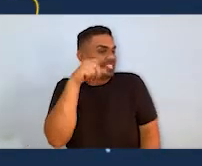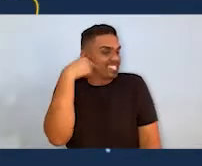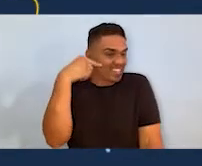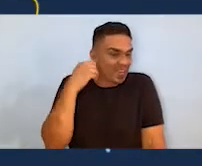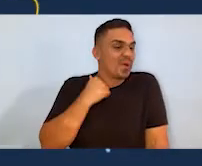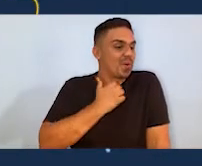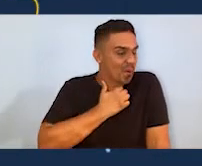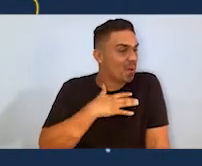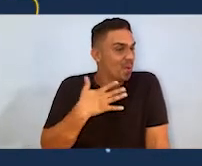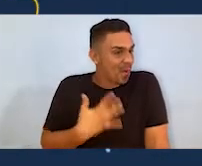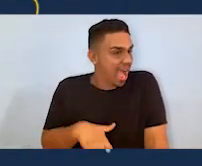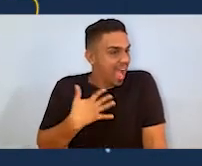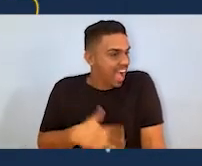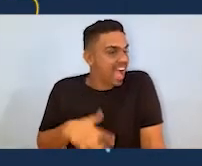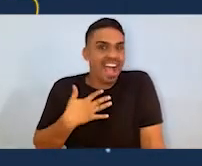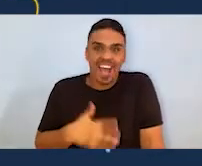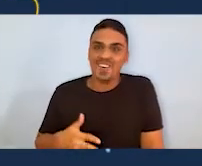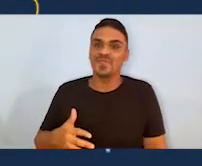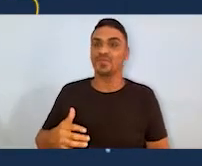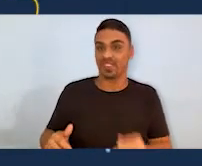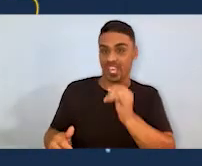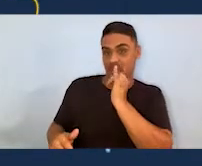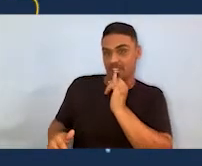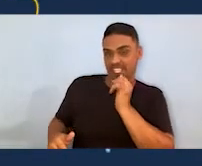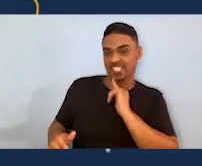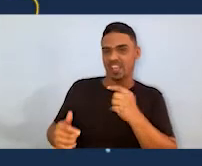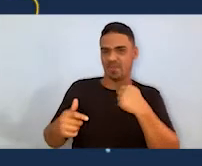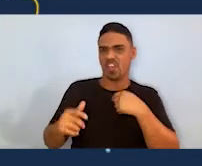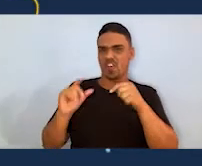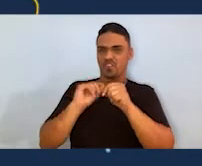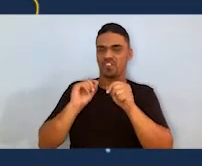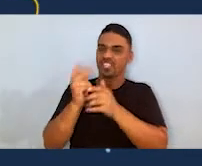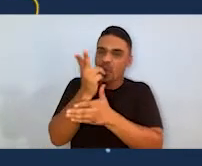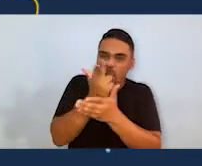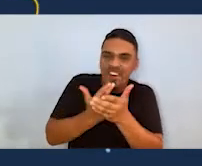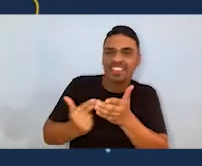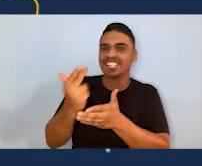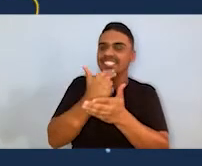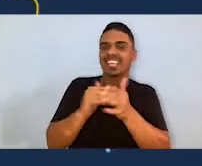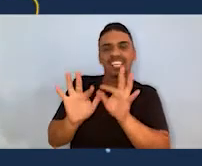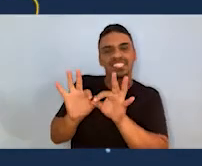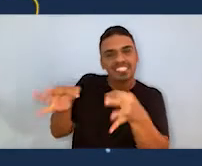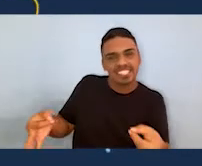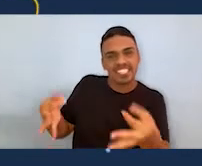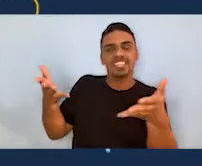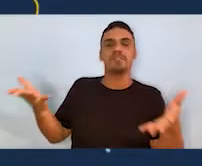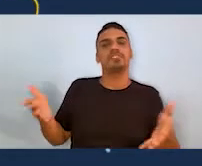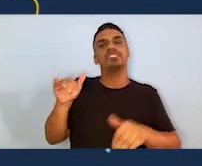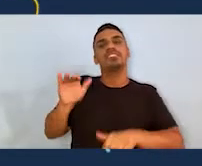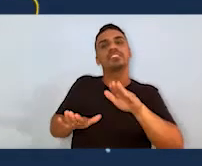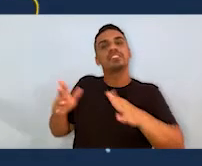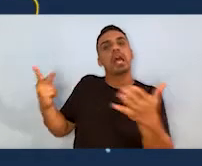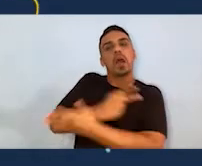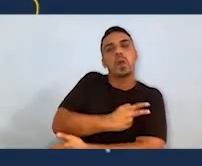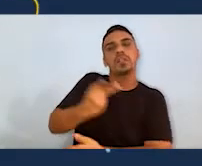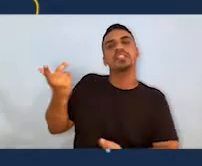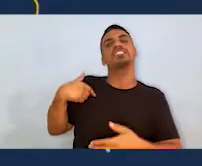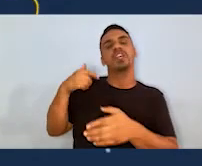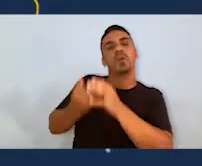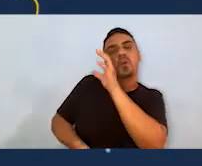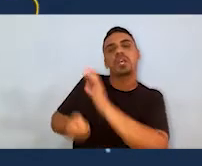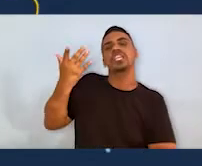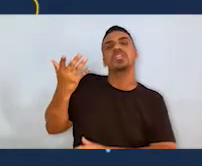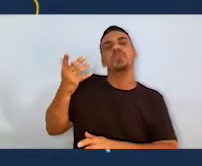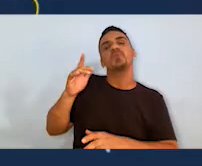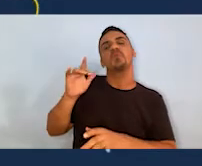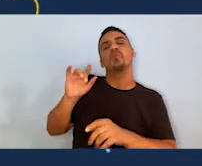isso. Então, eu, por exemplo, às vezes eu vou fazer uma ilustração solta, uma ilustração simples, e de repente eu